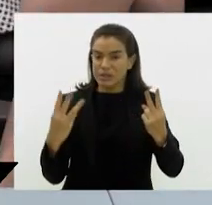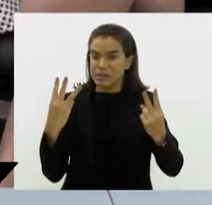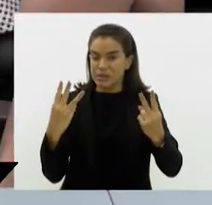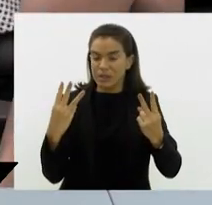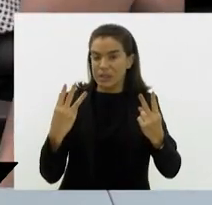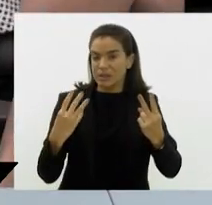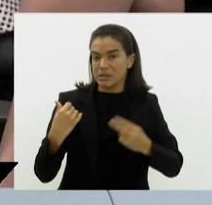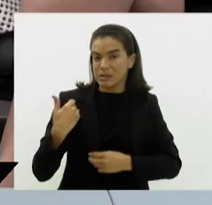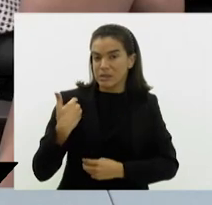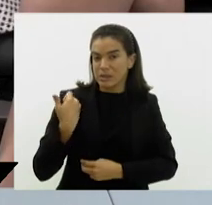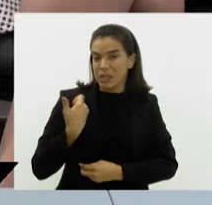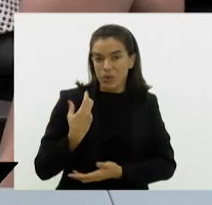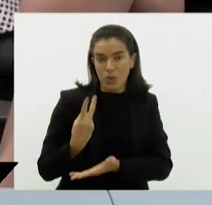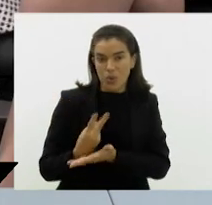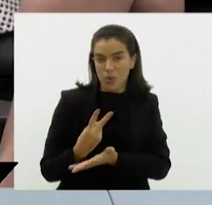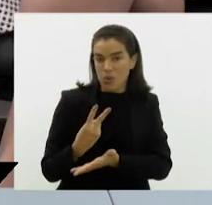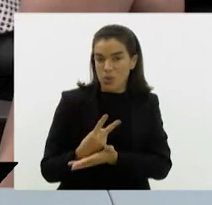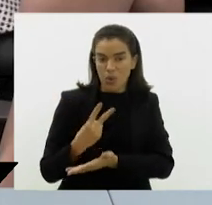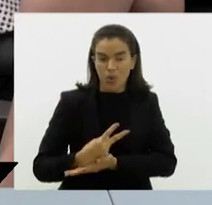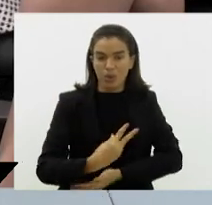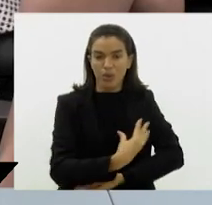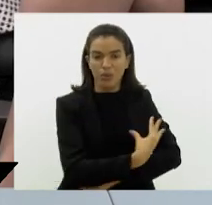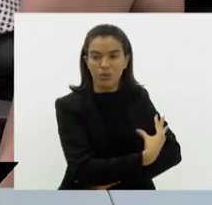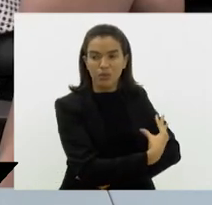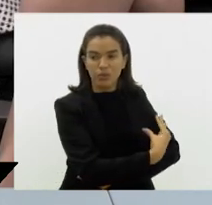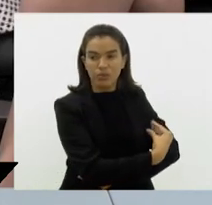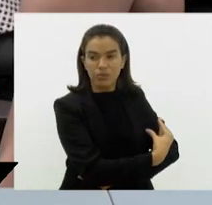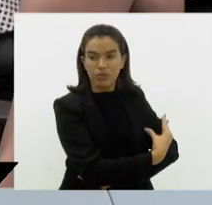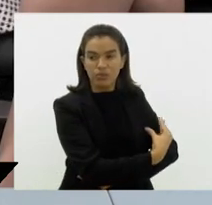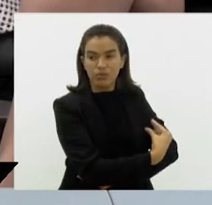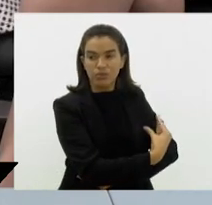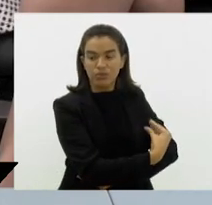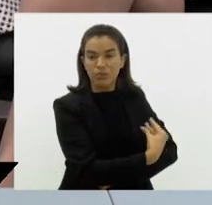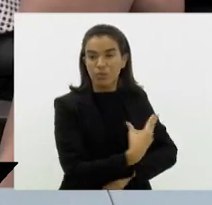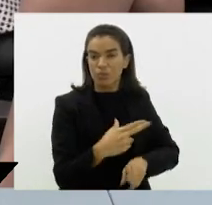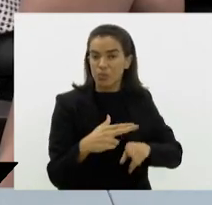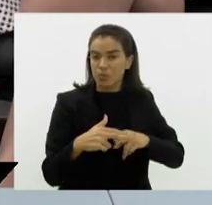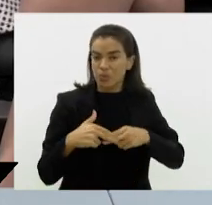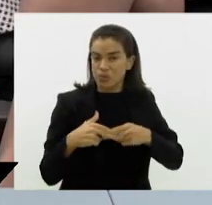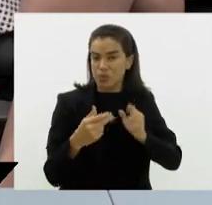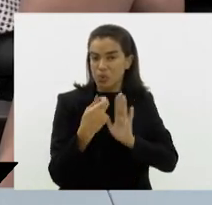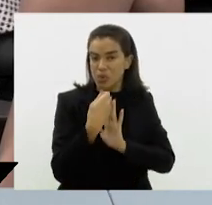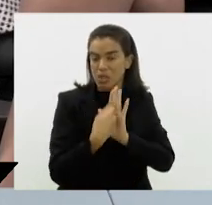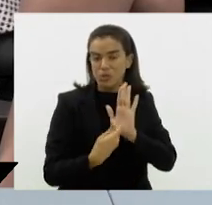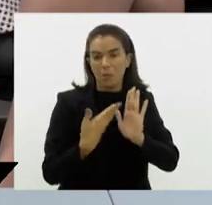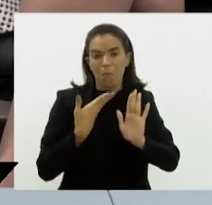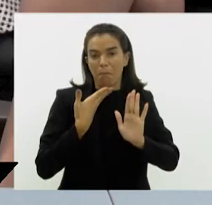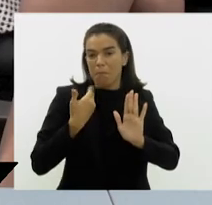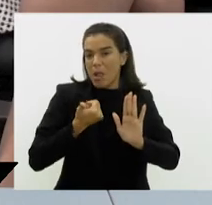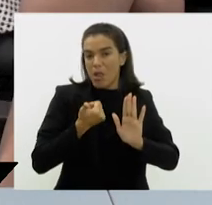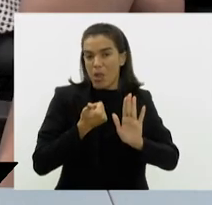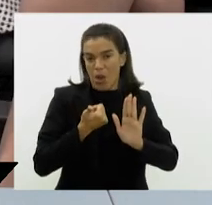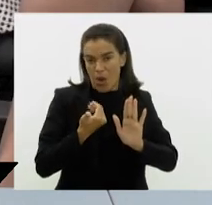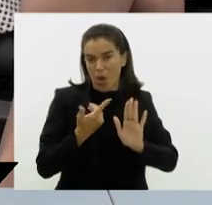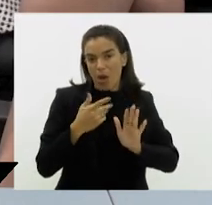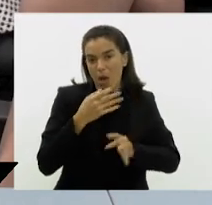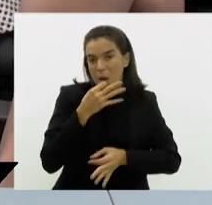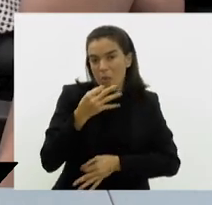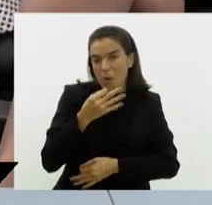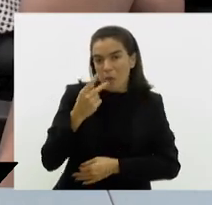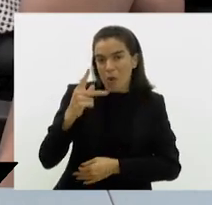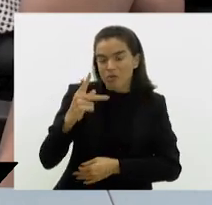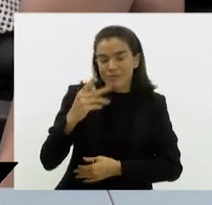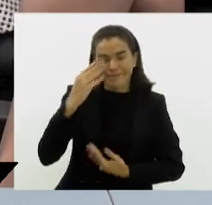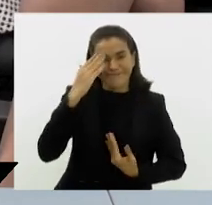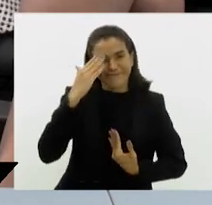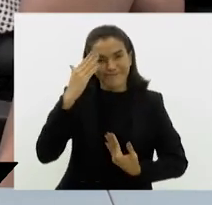que continuam sendo amamentadas. Então, a redação está bem melhor como o senhor está propondo no parecer.